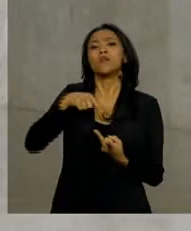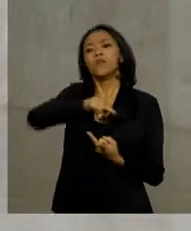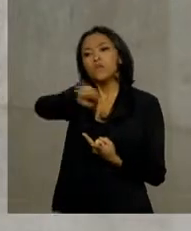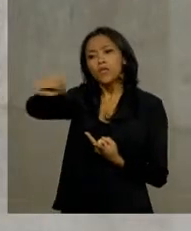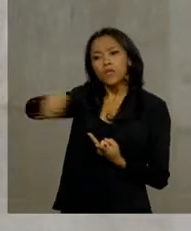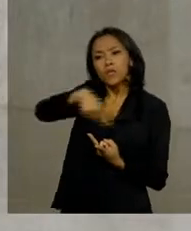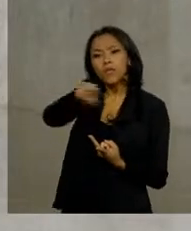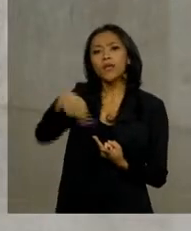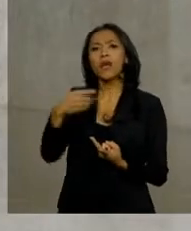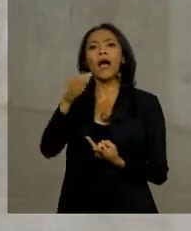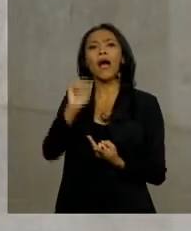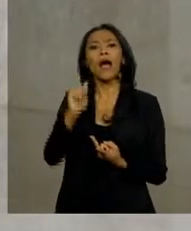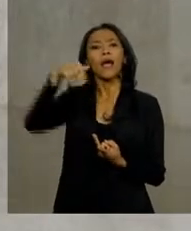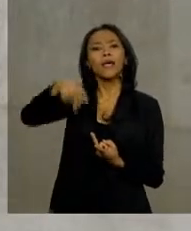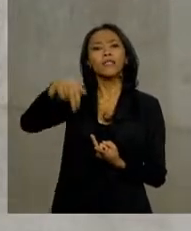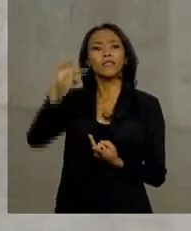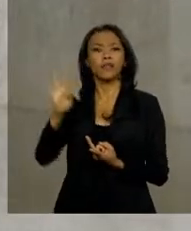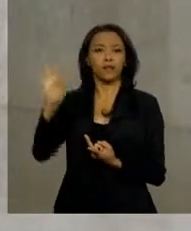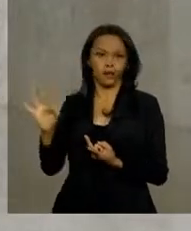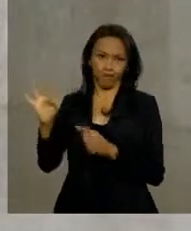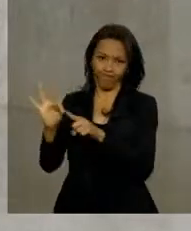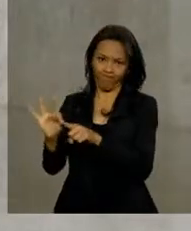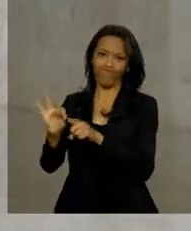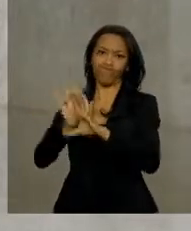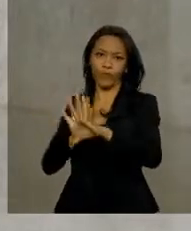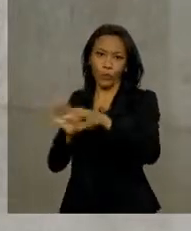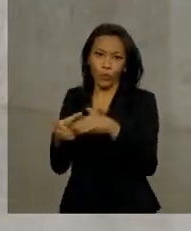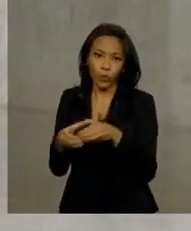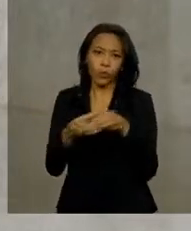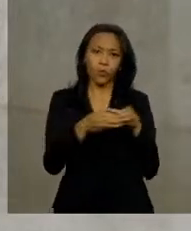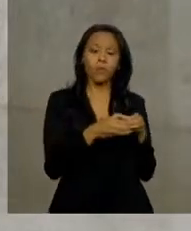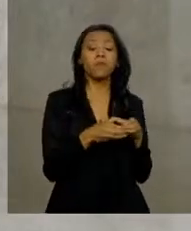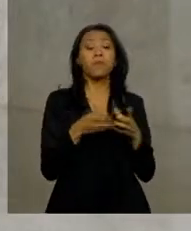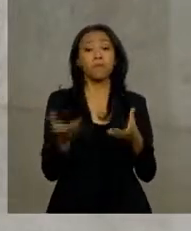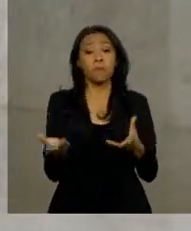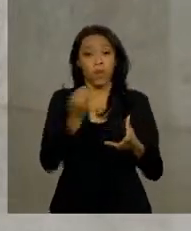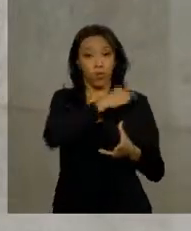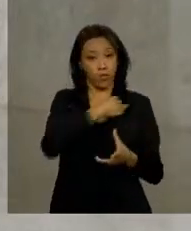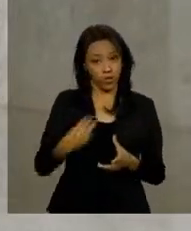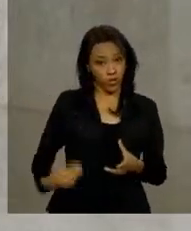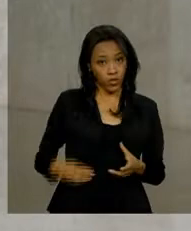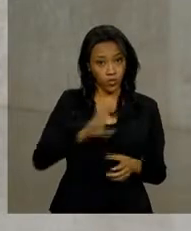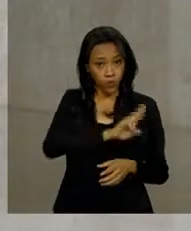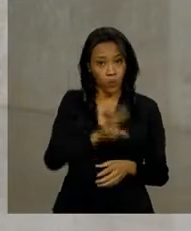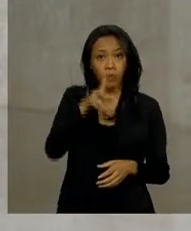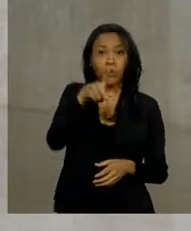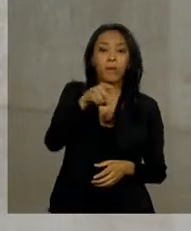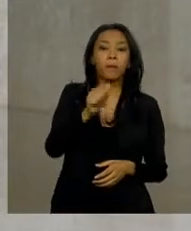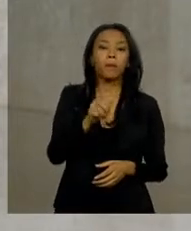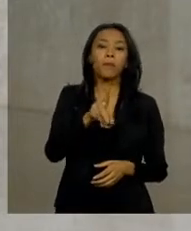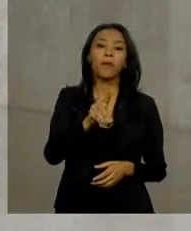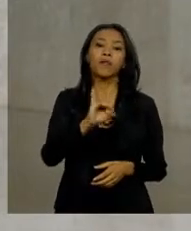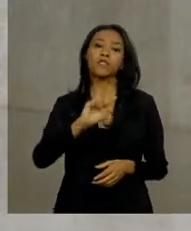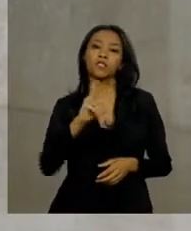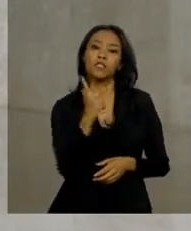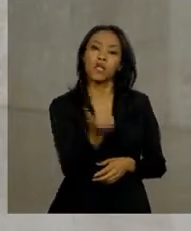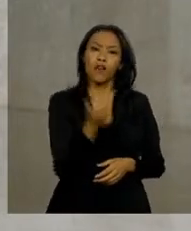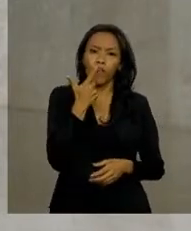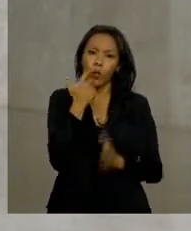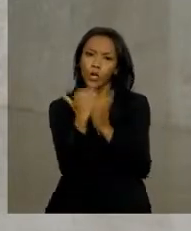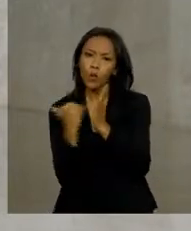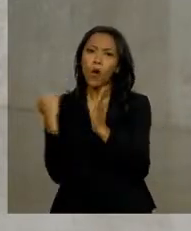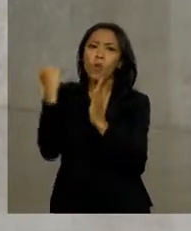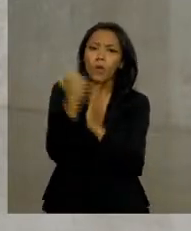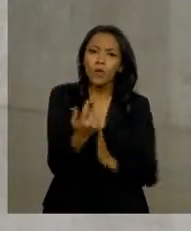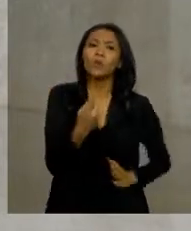transportes terrestres a ntt o ministro eles é o ministro da casa civil eliseu padilha afirmou que os reajustes se